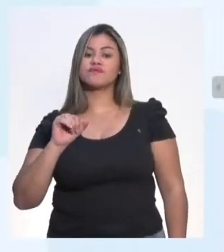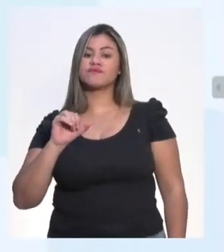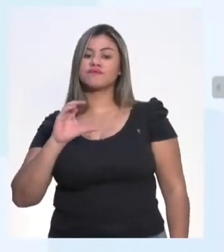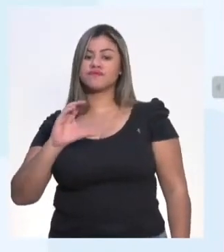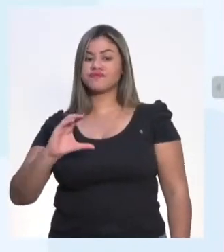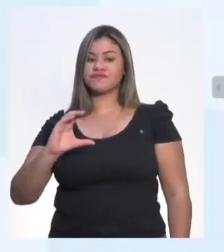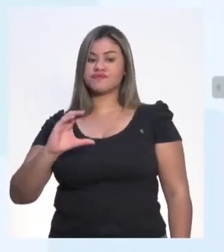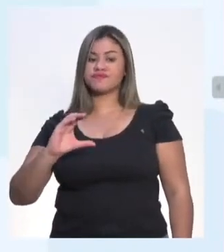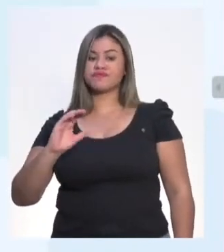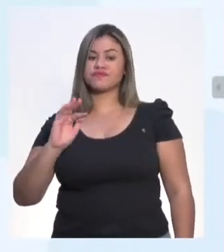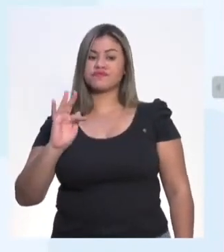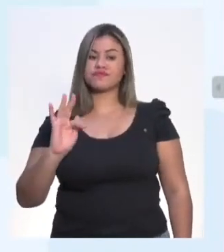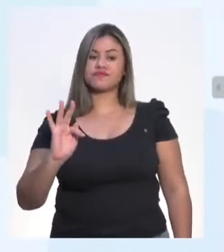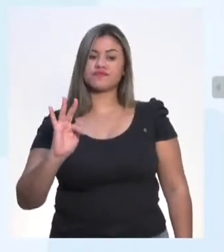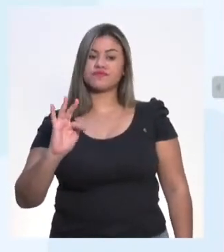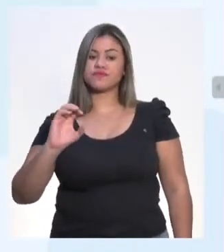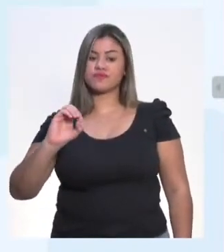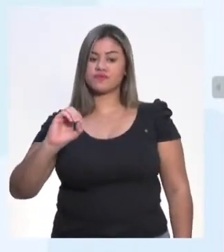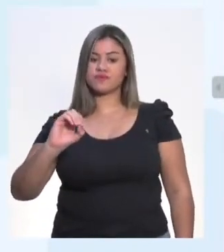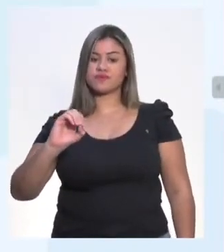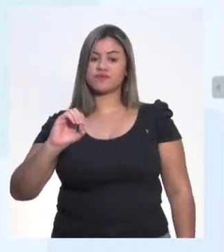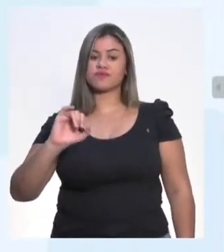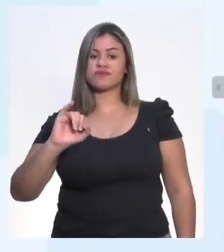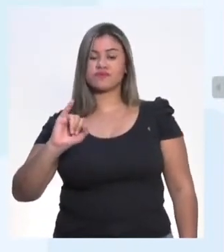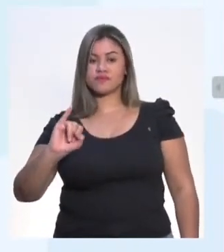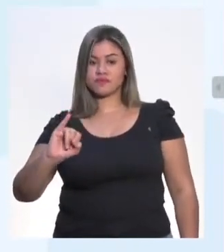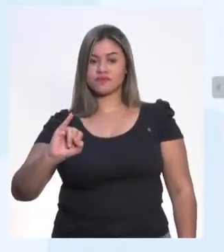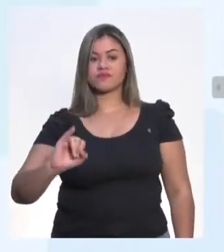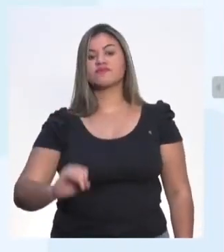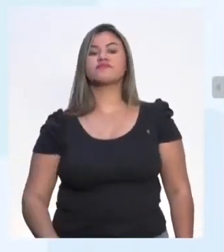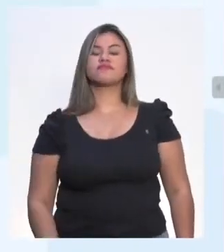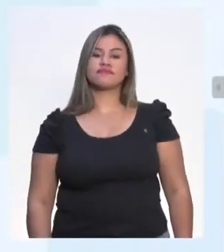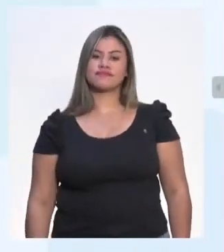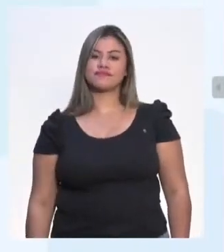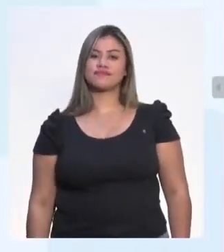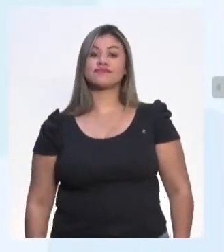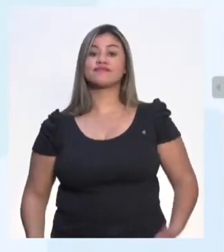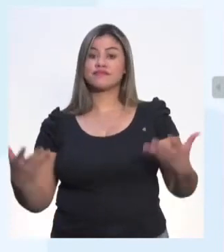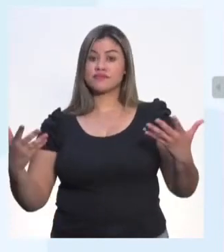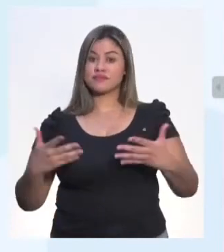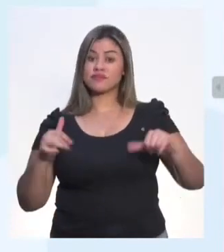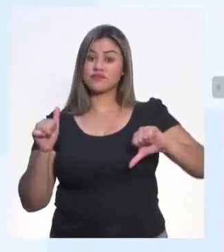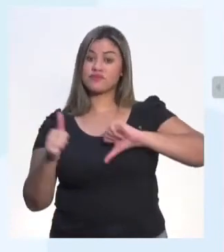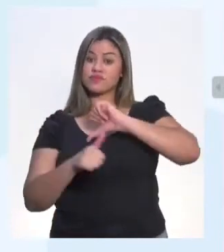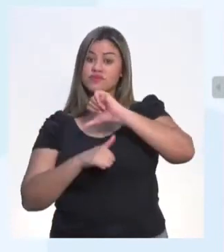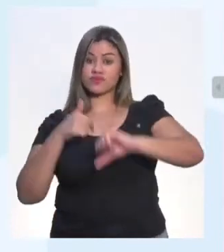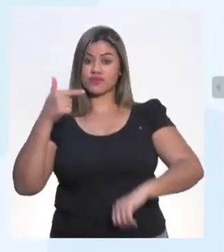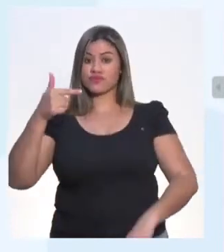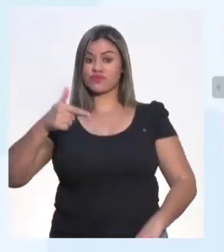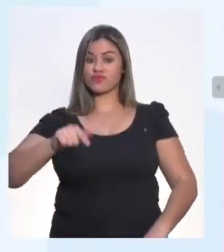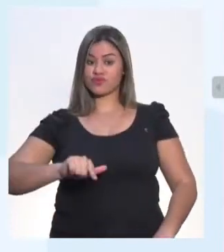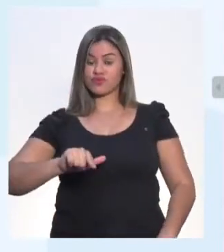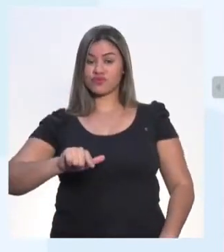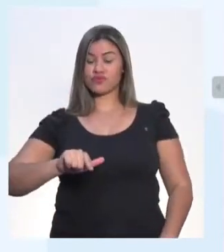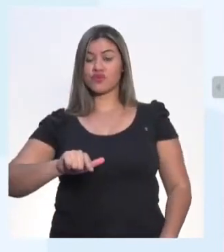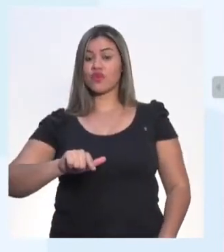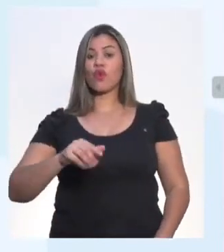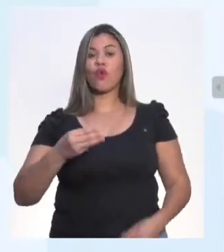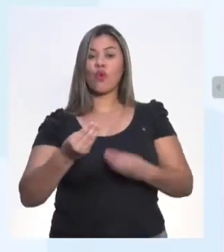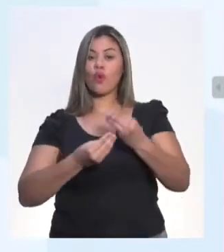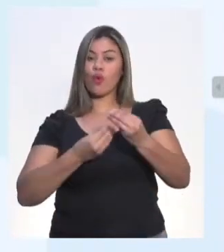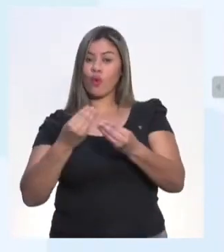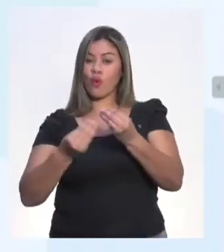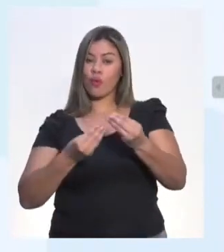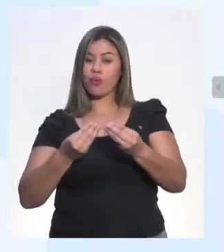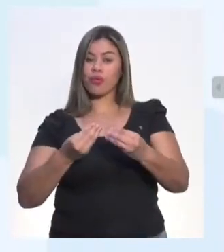Então, C, F, O, I. Muito bem. Agora, ao invés de colocar o F na segunda